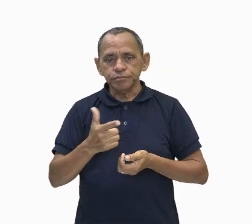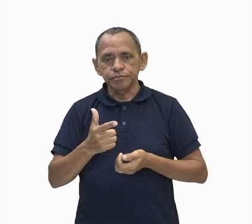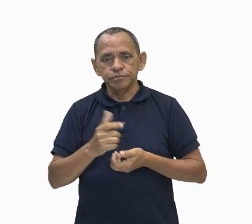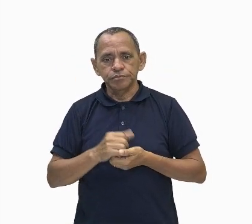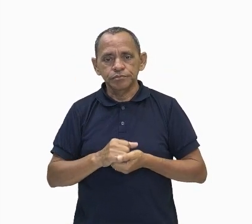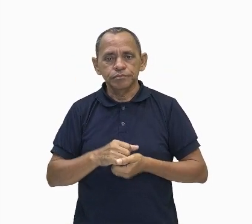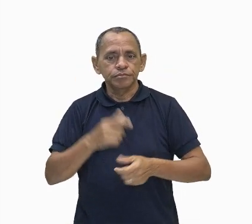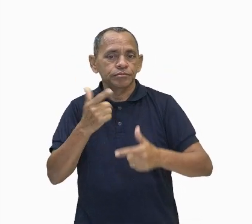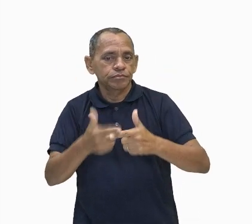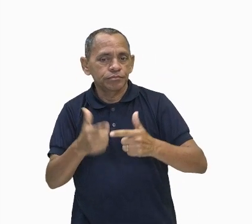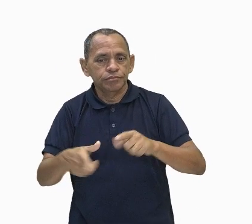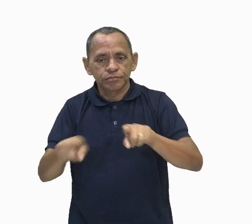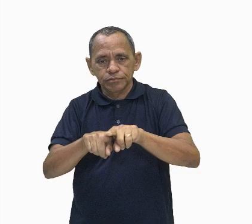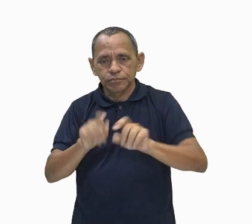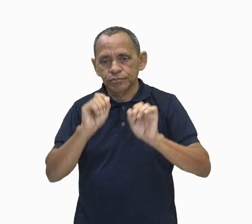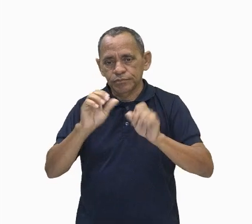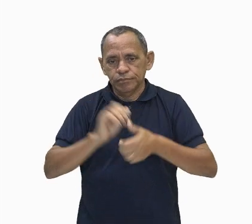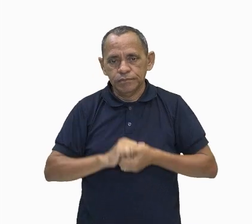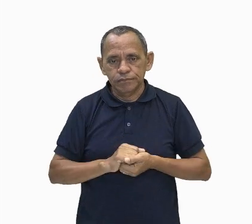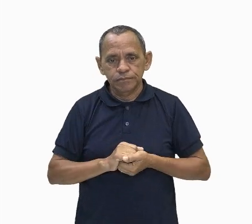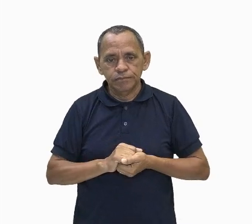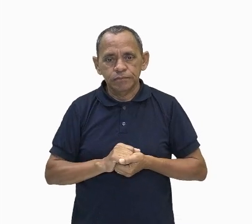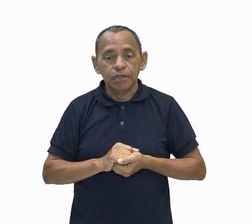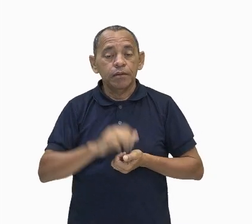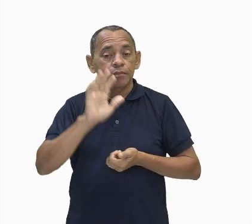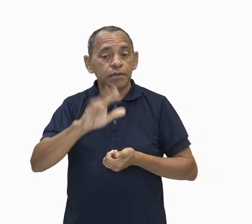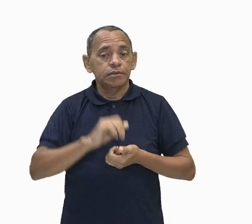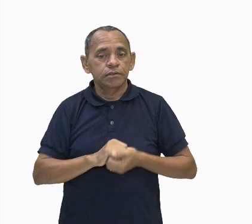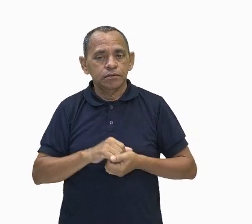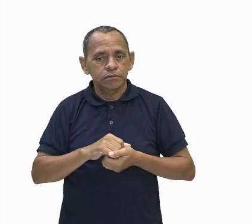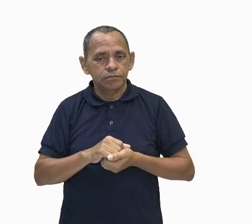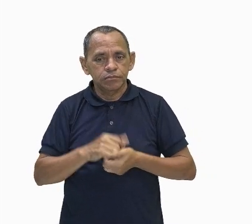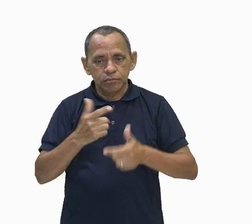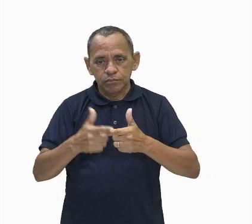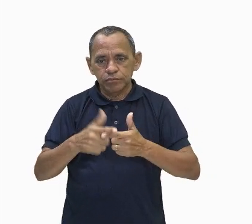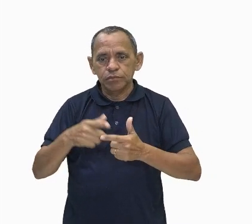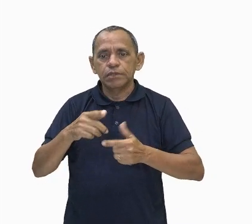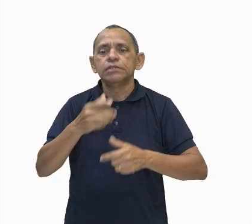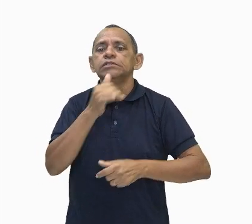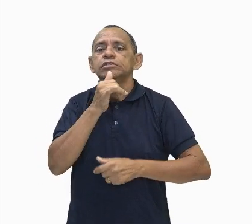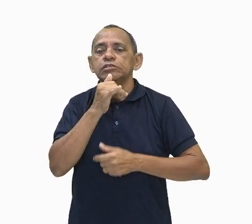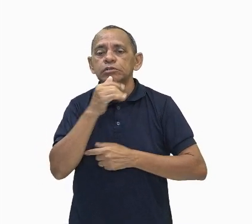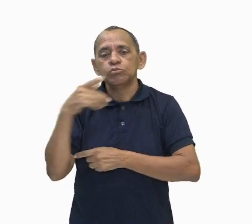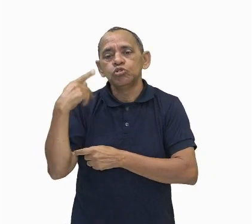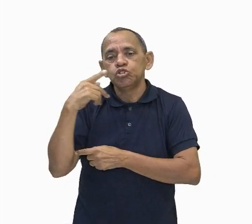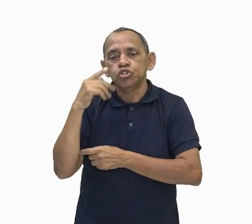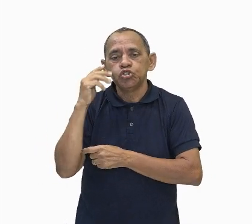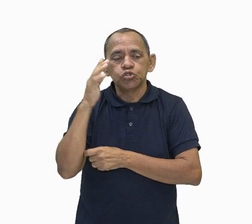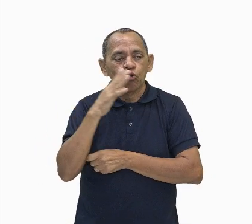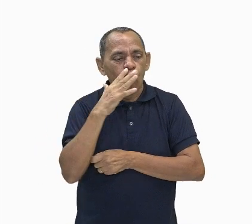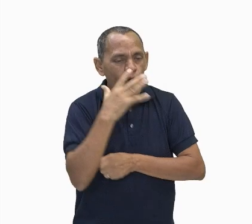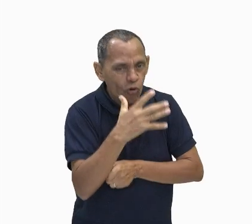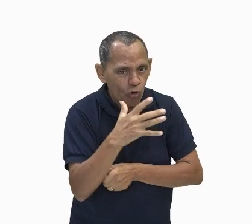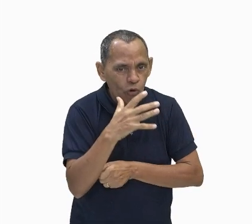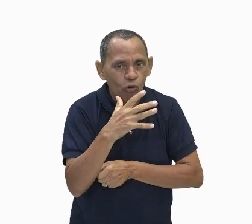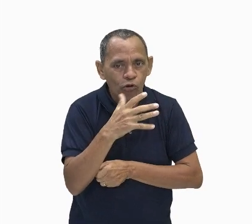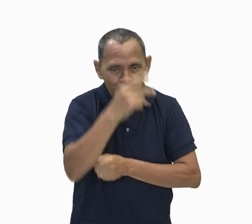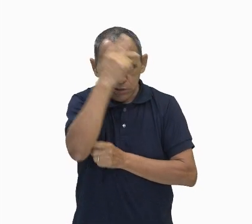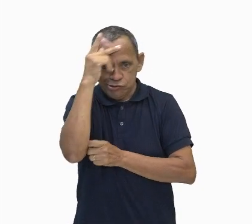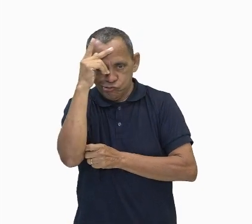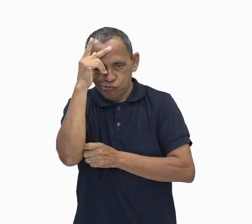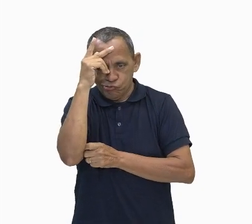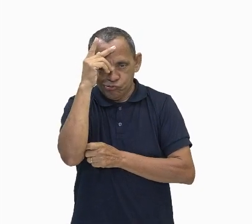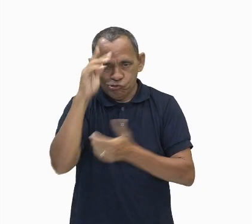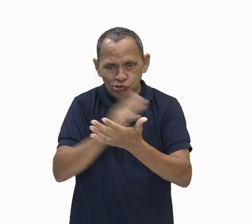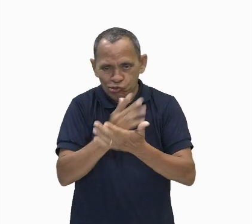um subtexto para não se comprometer quando fala, por exemplo, de políticos, quando acusa alguém de algo. Então, tudo isso às vezes fica muito